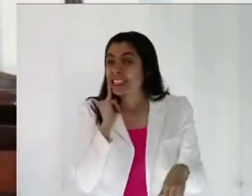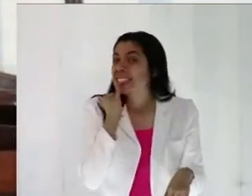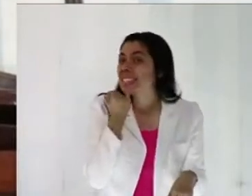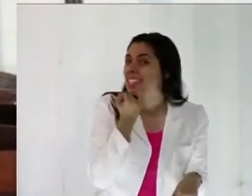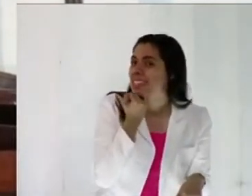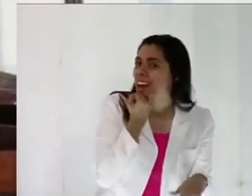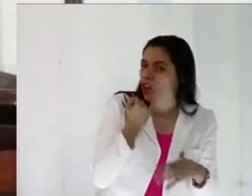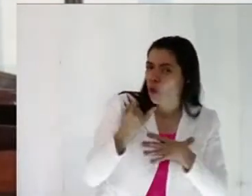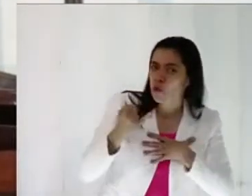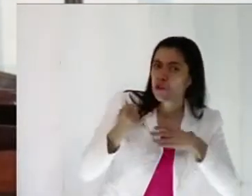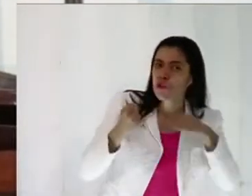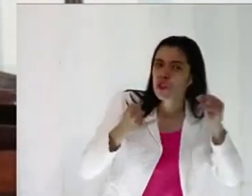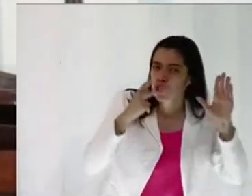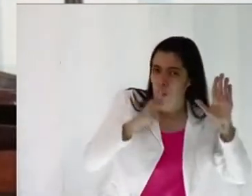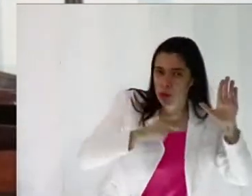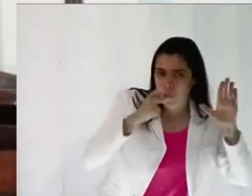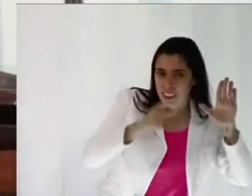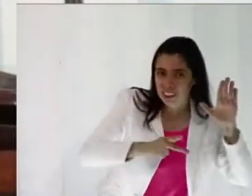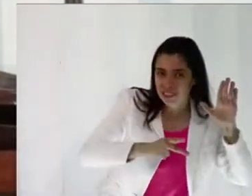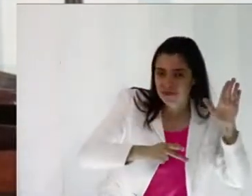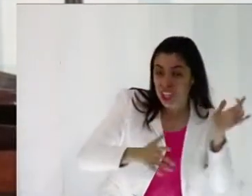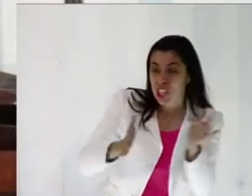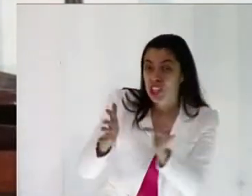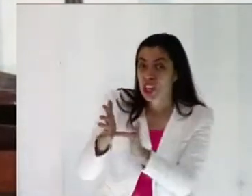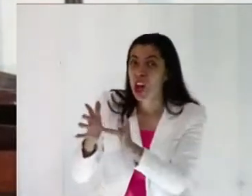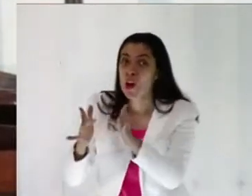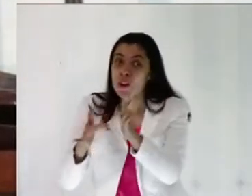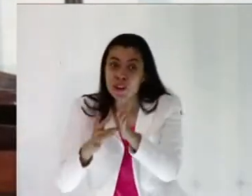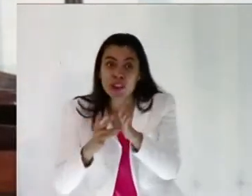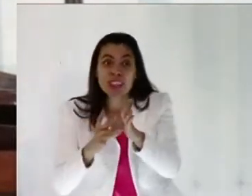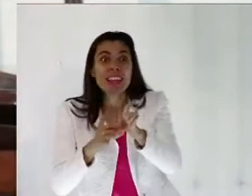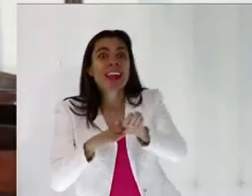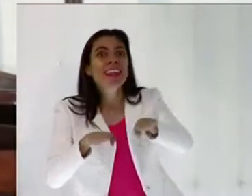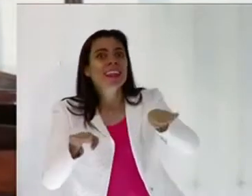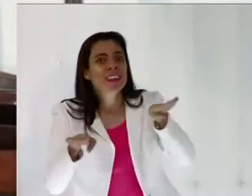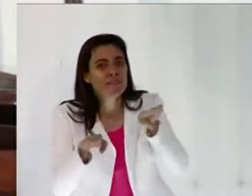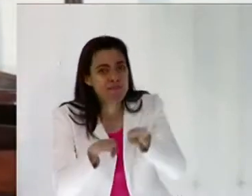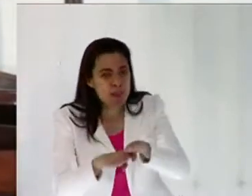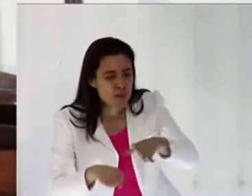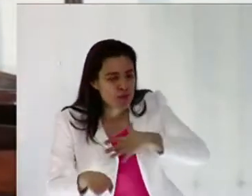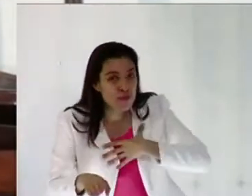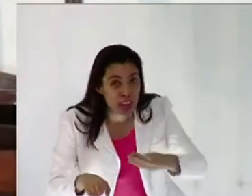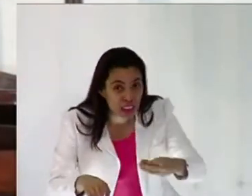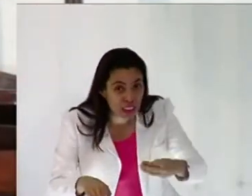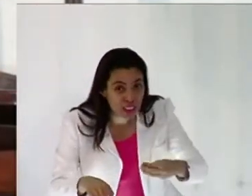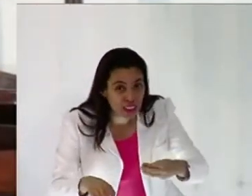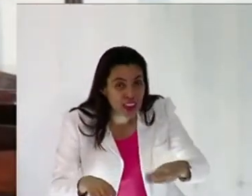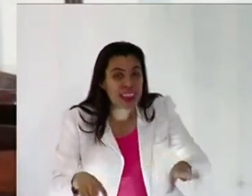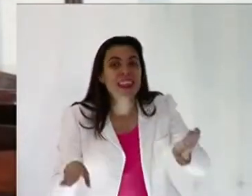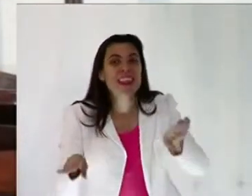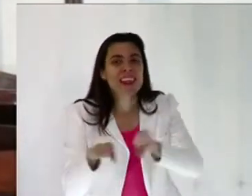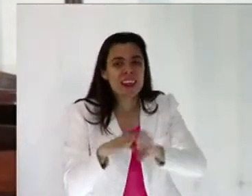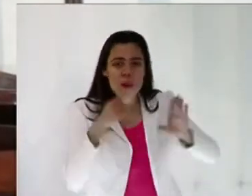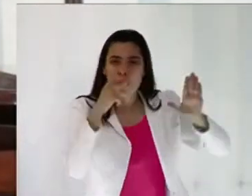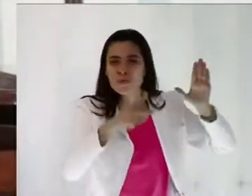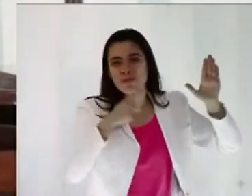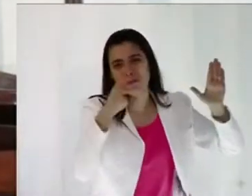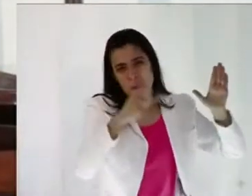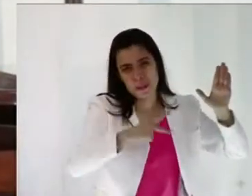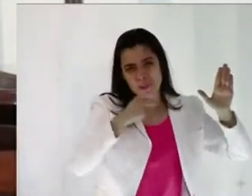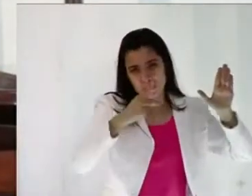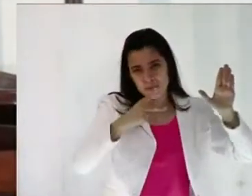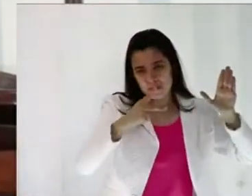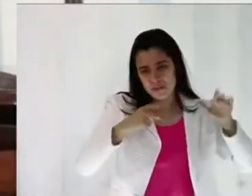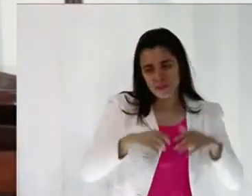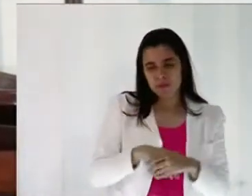haveriam de se cumprir na pessoa de Jesus, quando ele haveria de encarnar-se e estar entre nós. Esse texto é muito rico nesse